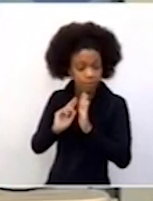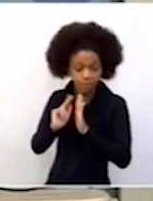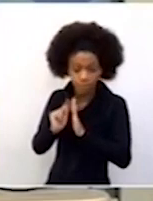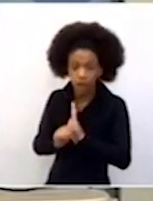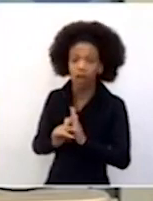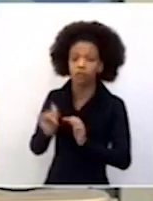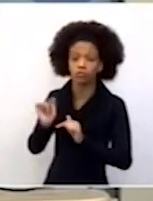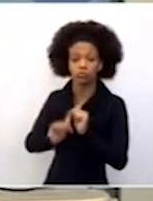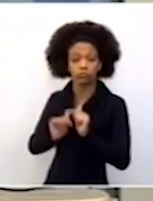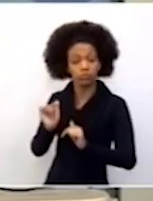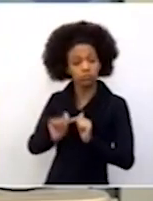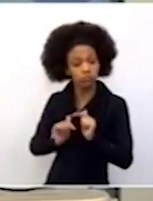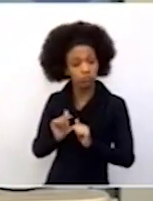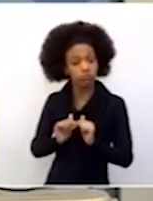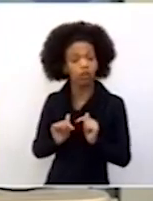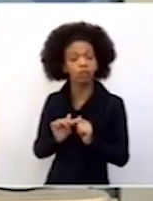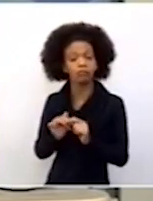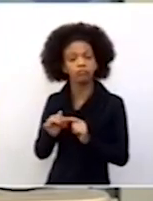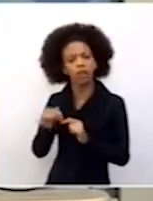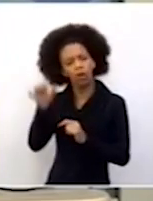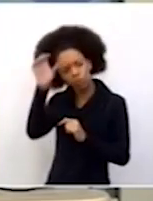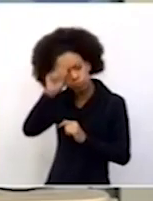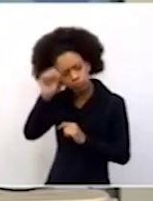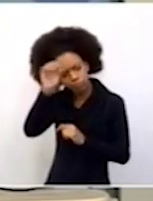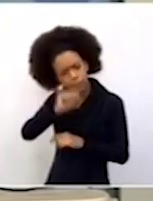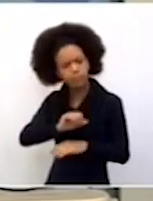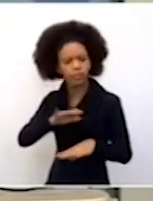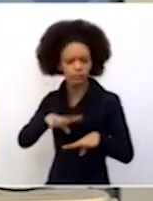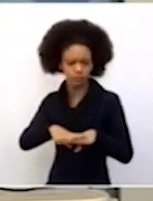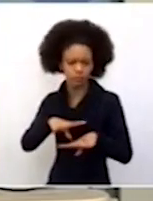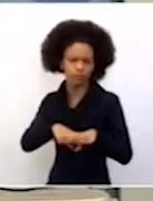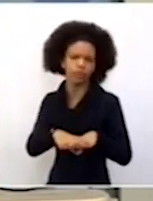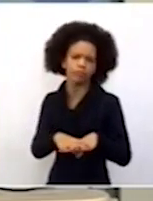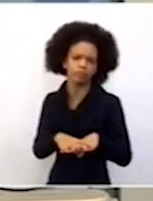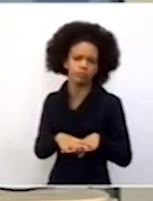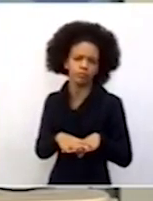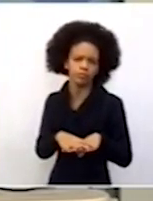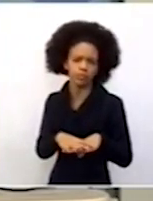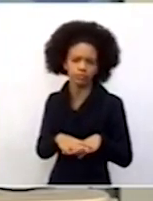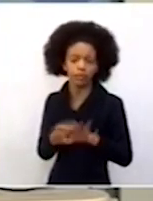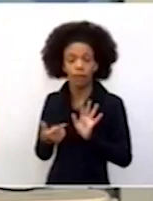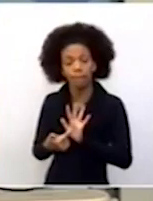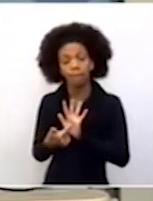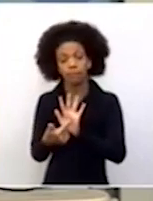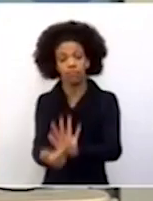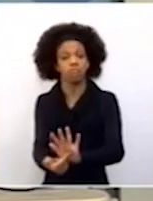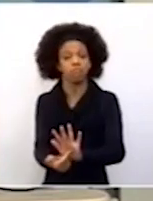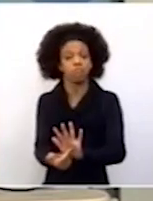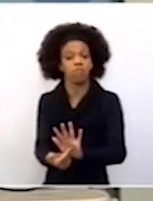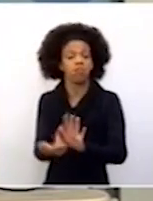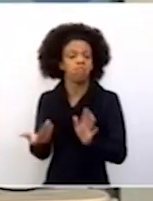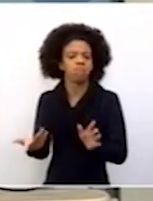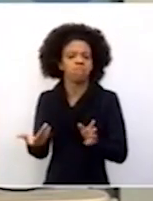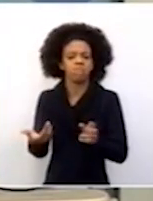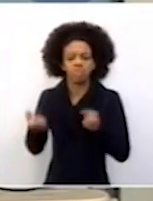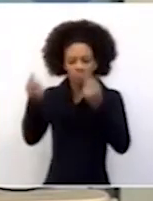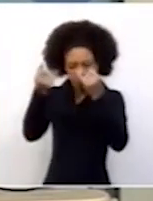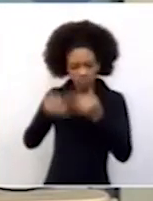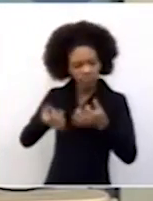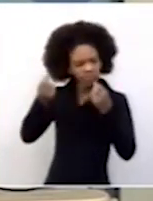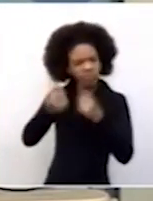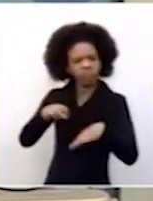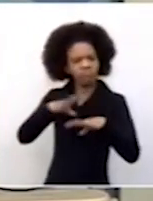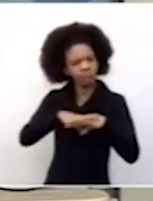objetos do conhecimento matemático, né, apareceu aqui nessa atividade, aflorar para os pensamentos dos professores, ele está destacando,